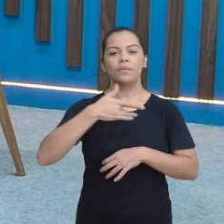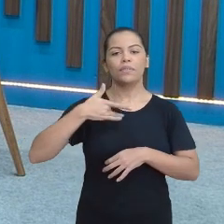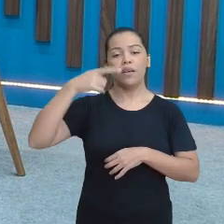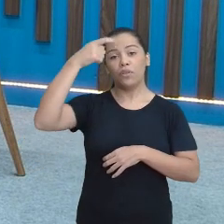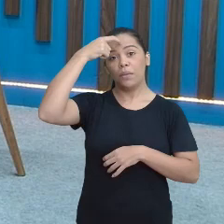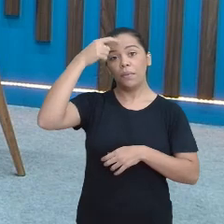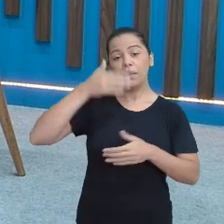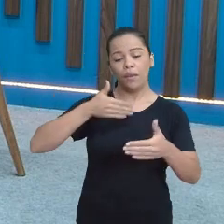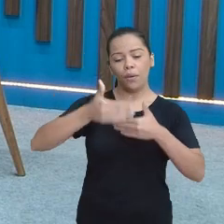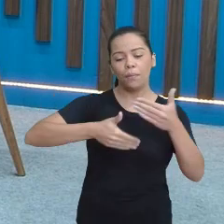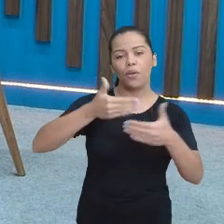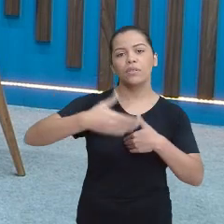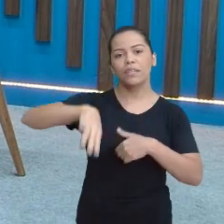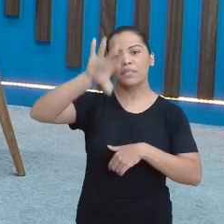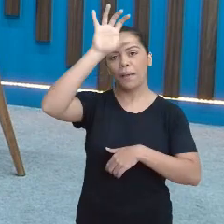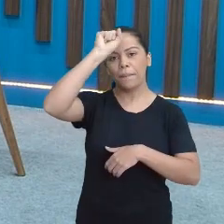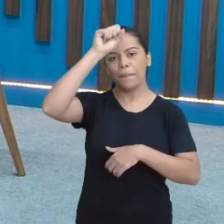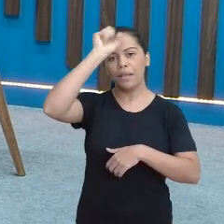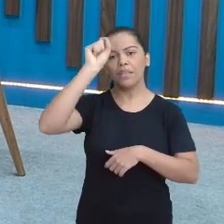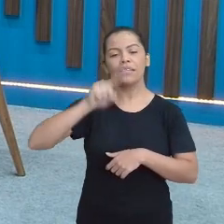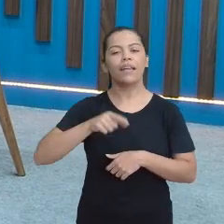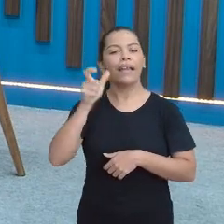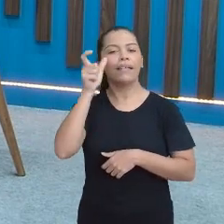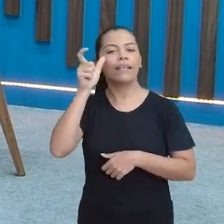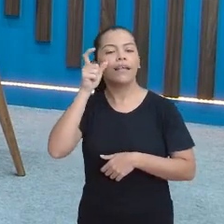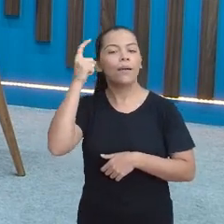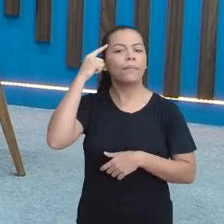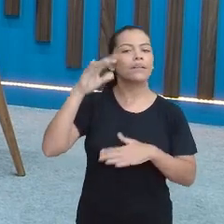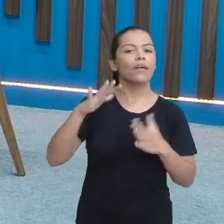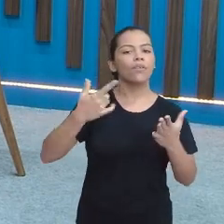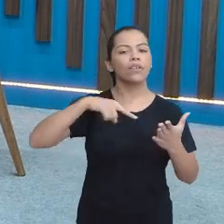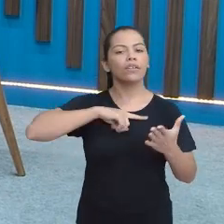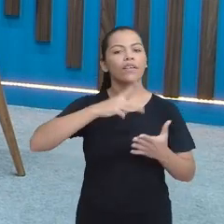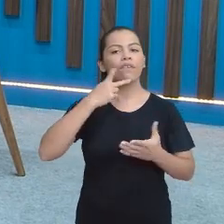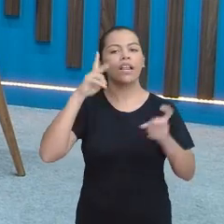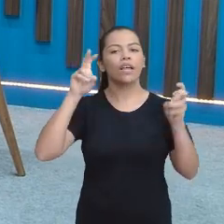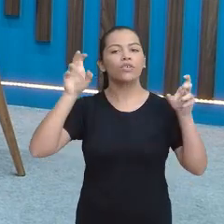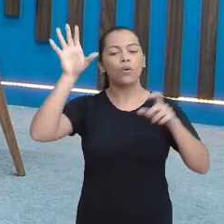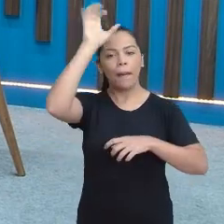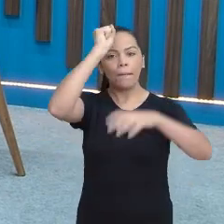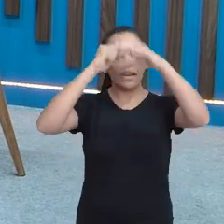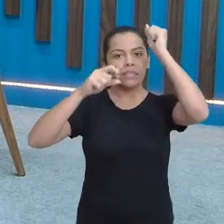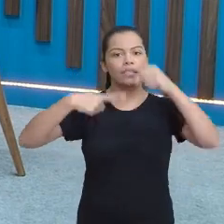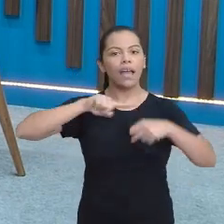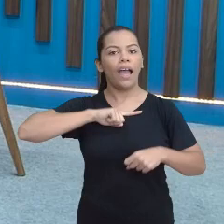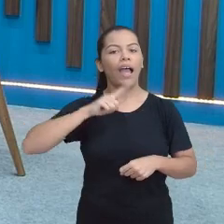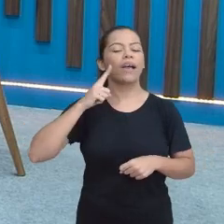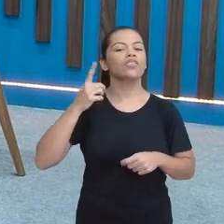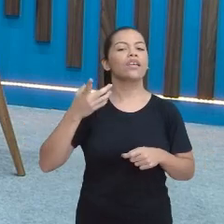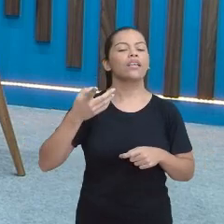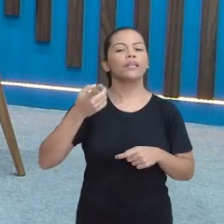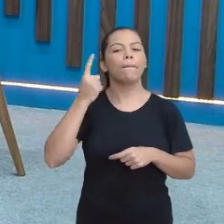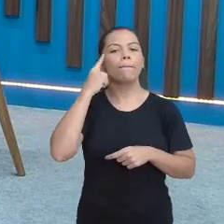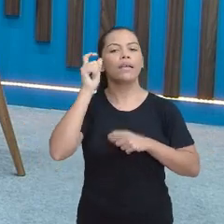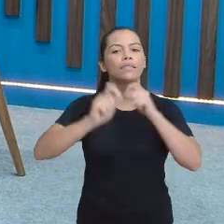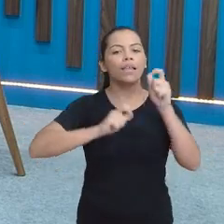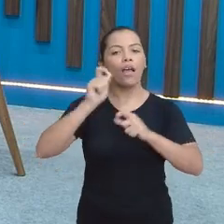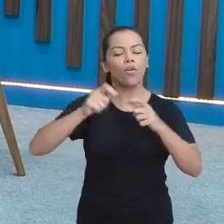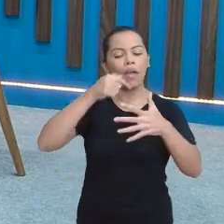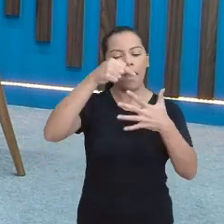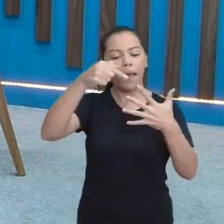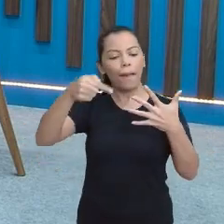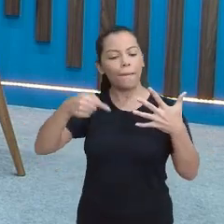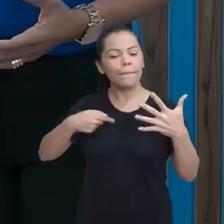aprendizagem. É interessante pensar que quando a gente fala de aprendizagem, geralmente a gente se detém aos aspectos que estão relacionados